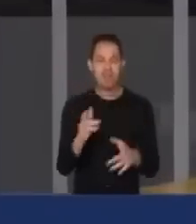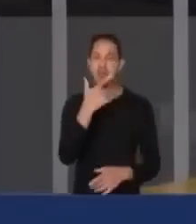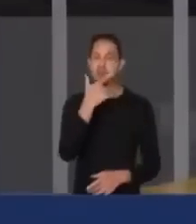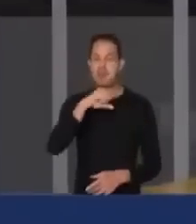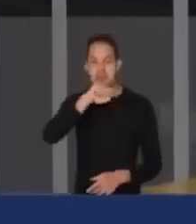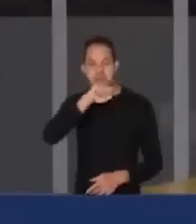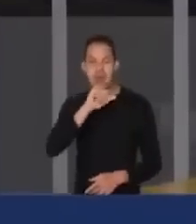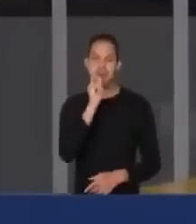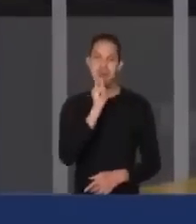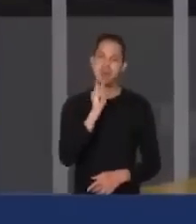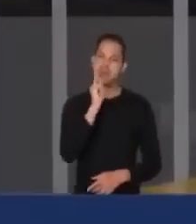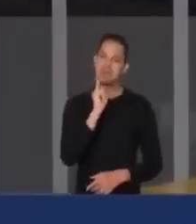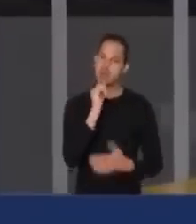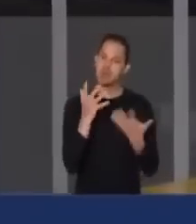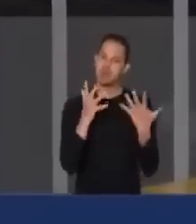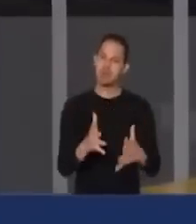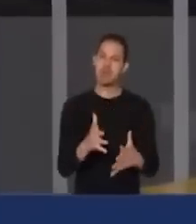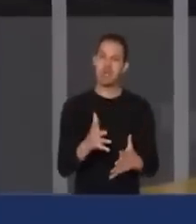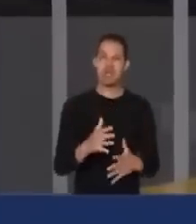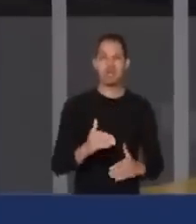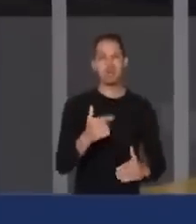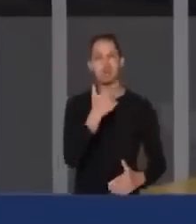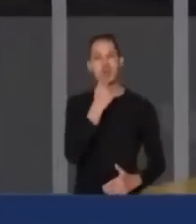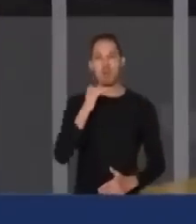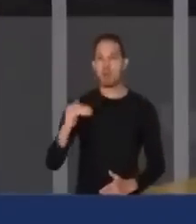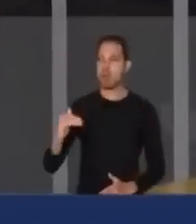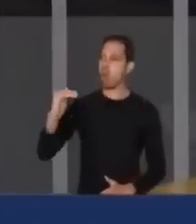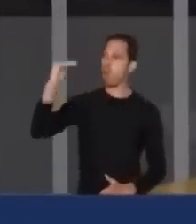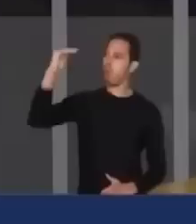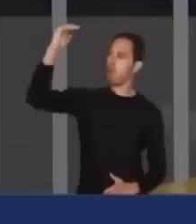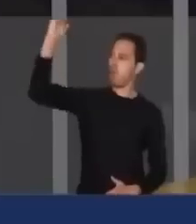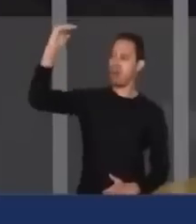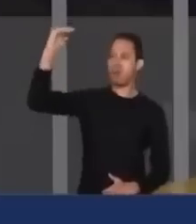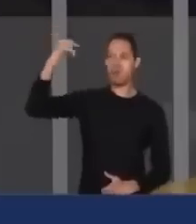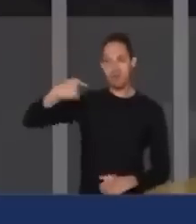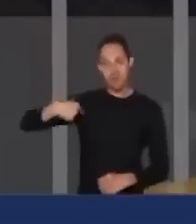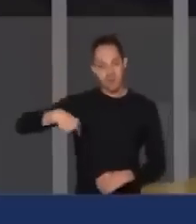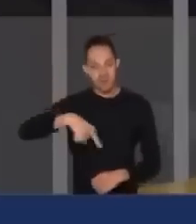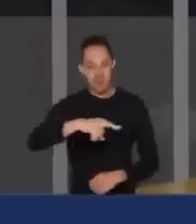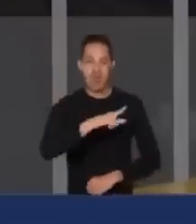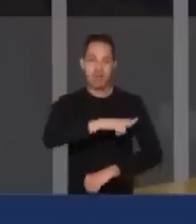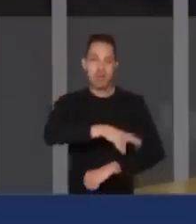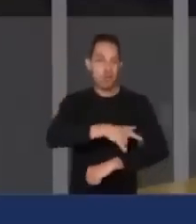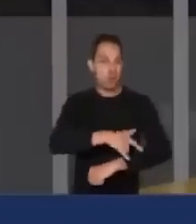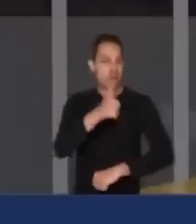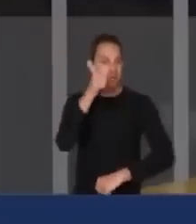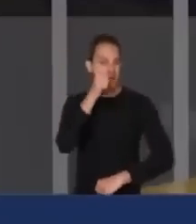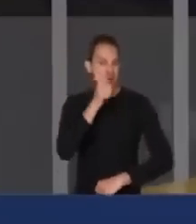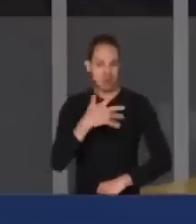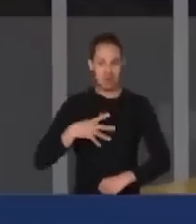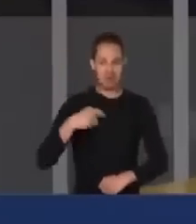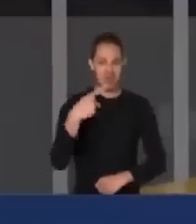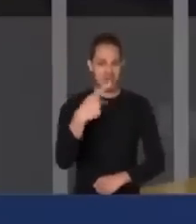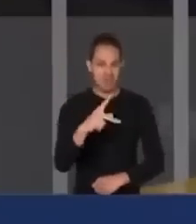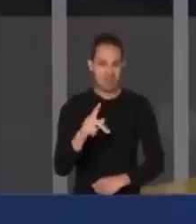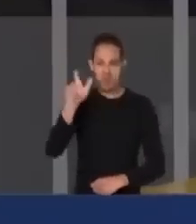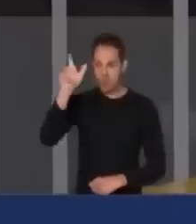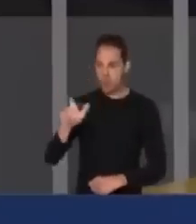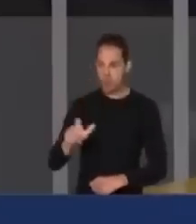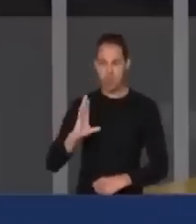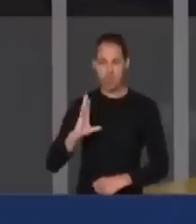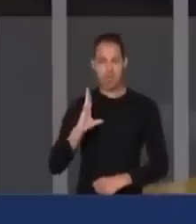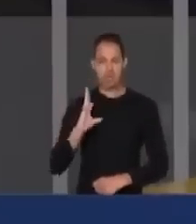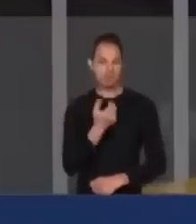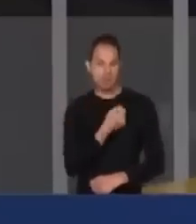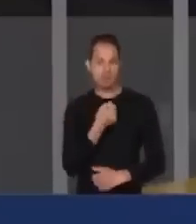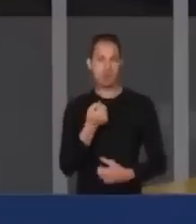pai recusar de um homem de 2 metros de altura, um marmanjo, entrar no banheiro da sua filha sem você ser considerado um